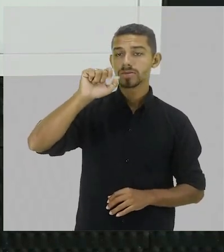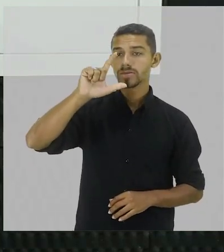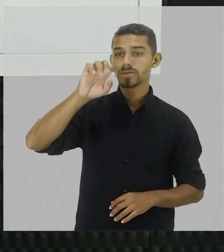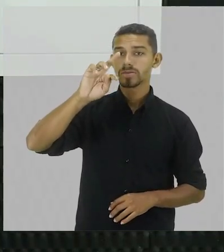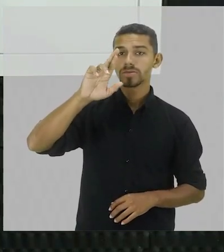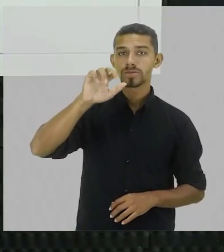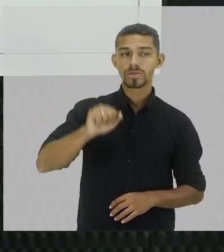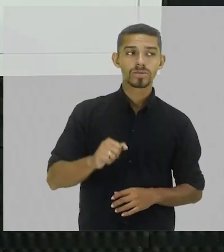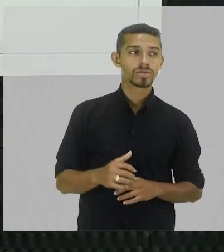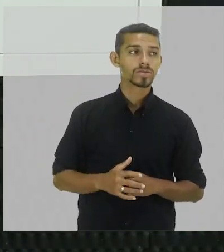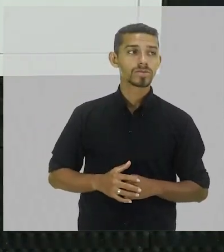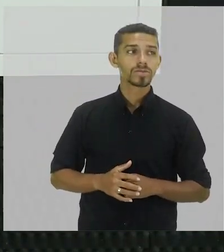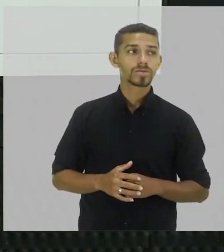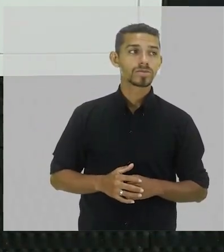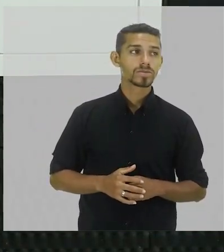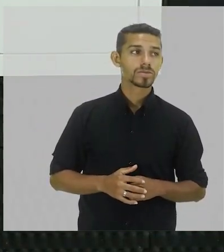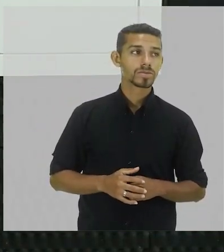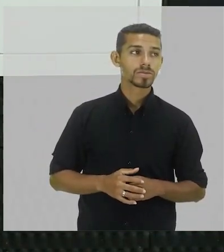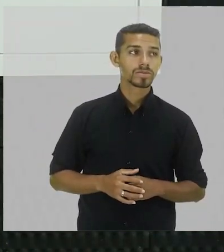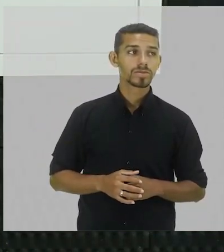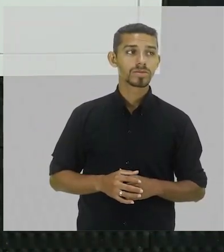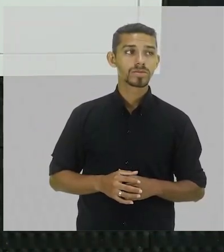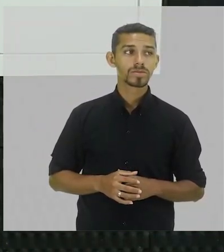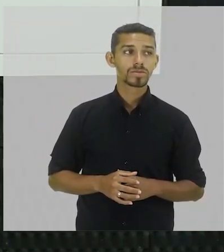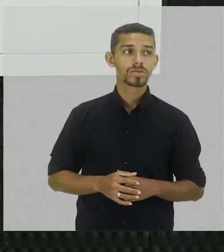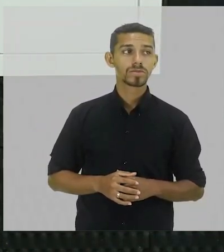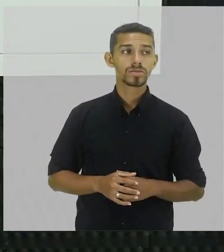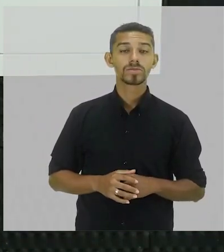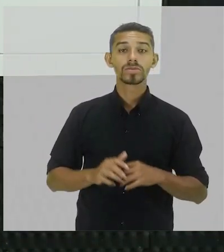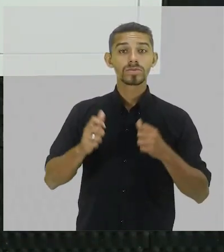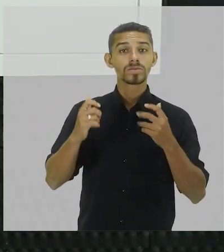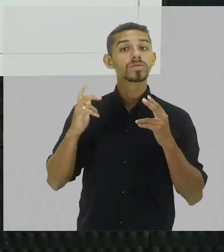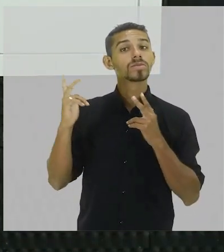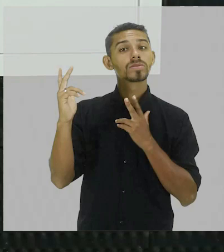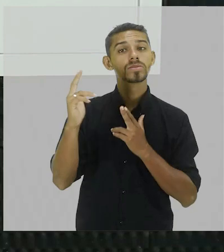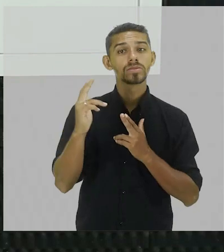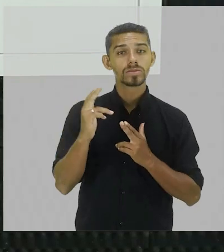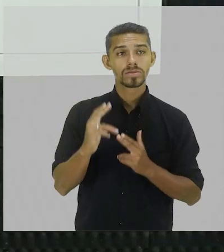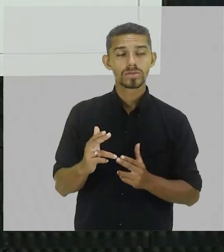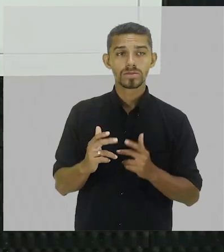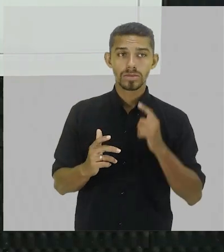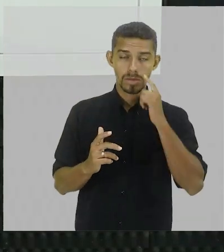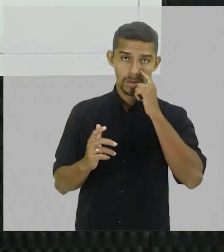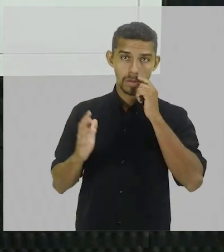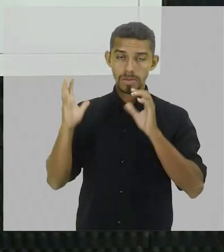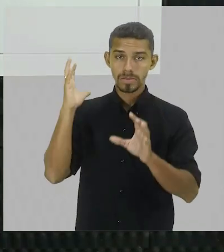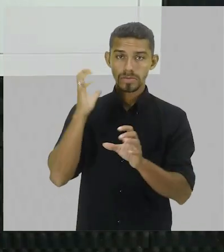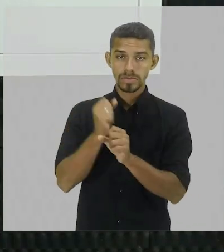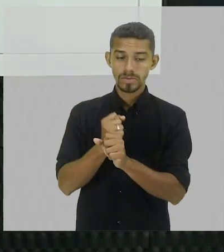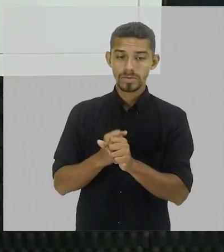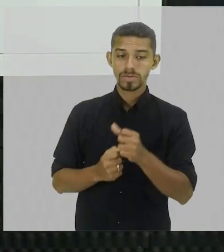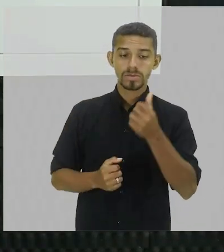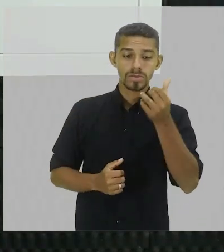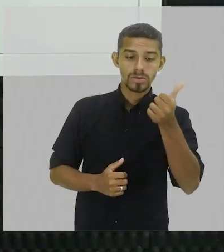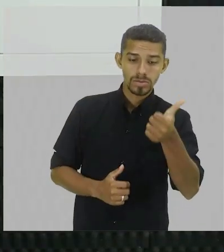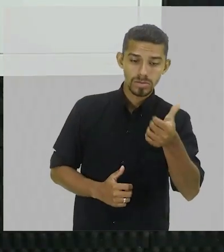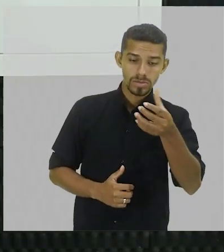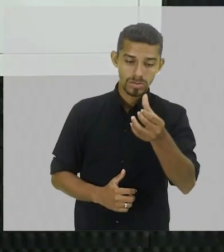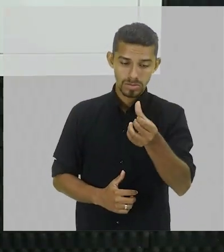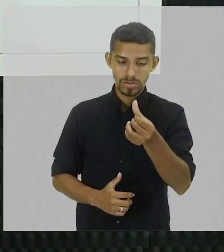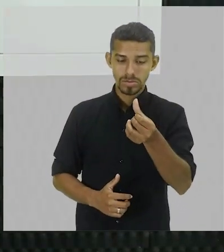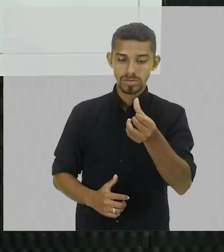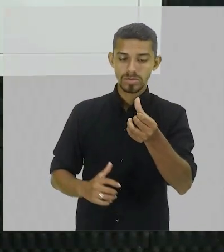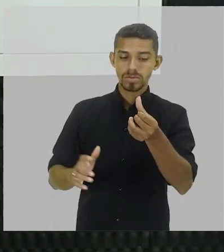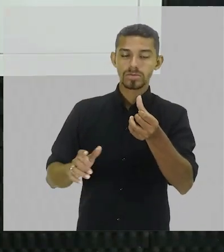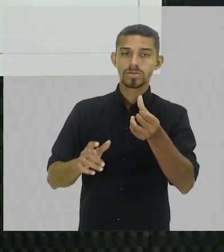piramidezinha? Turma, ele falou que essas alturas desses blocos são iguais. Se eu juntar, tem 16, não é isso?